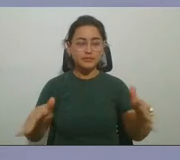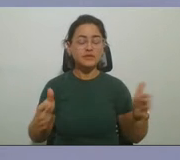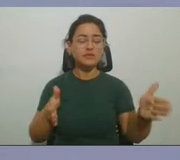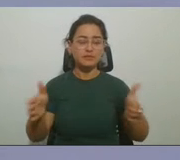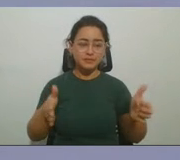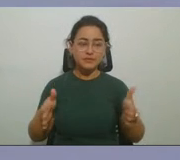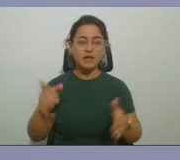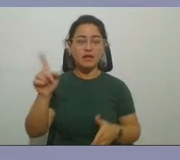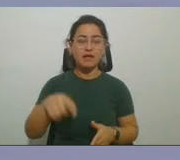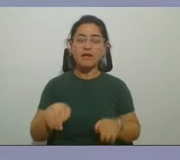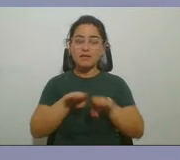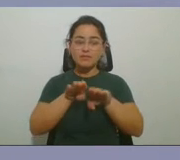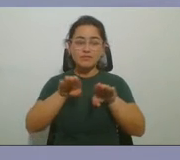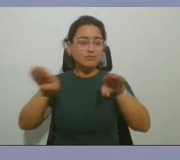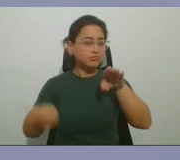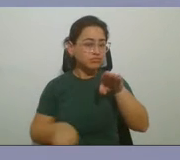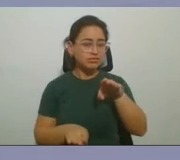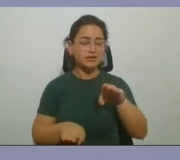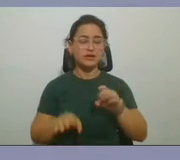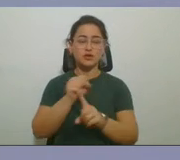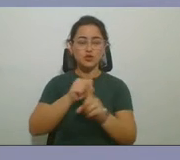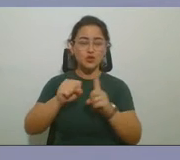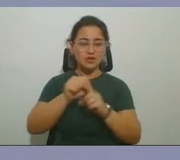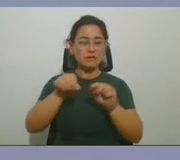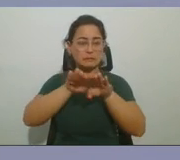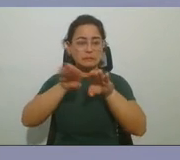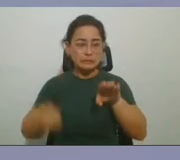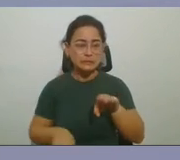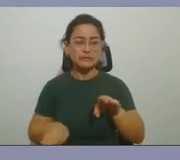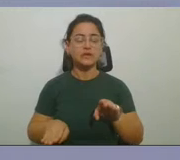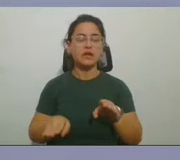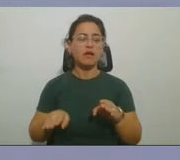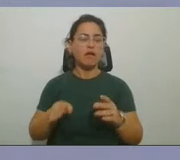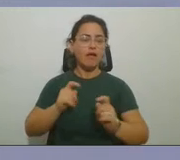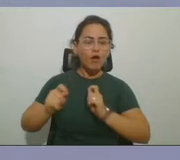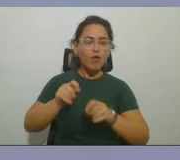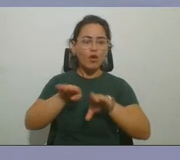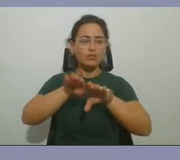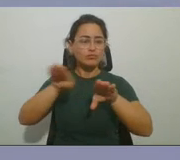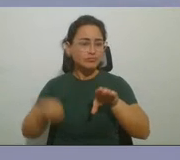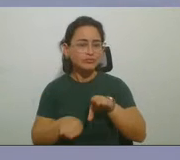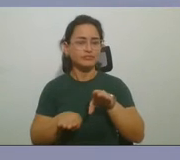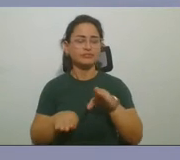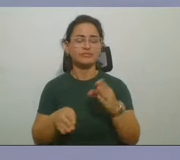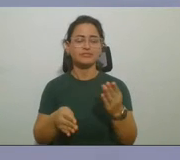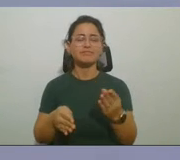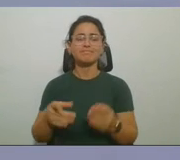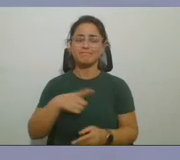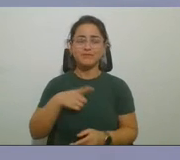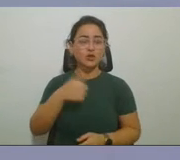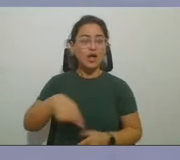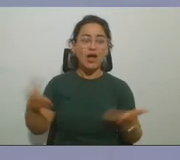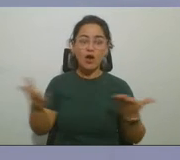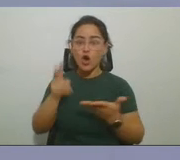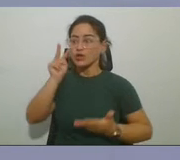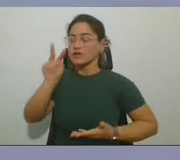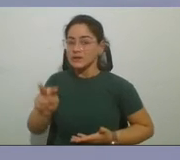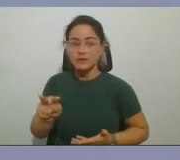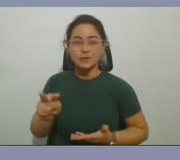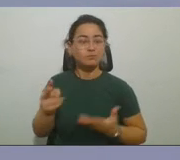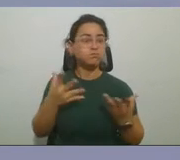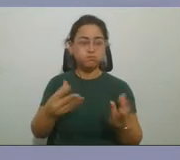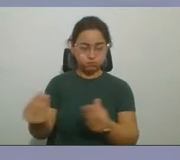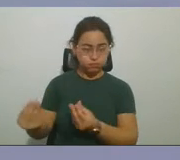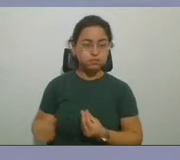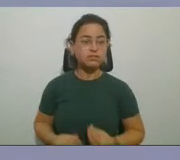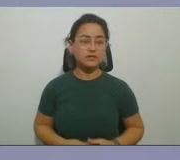sociais, econômicas e culturais já existentes, mas agora muito, muito mais evidentes. A educação, apesar